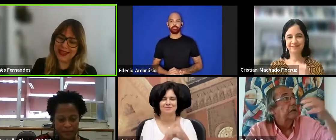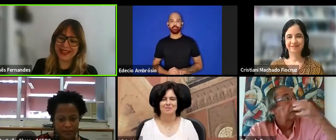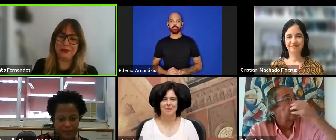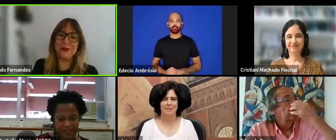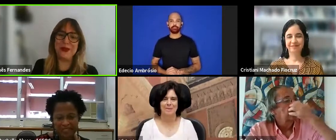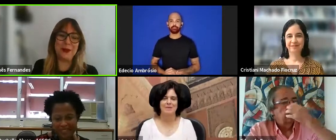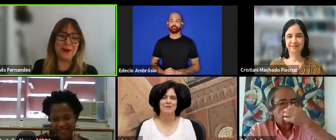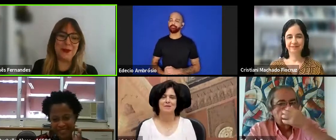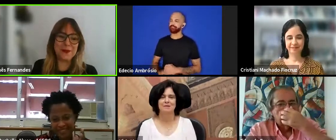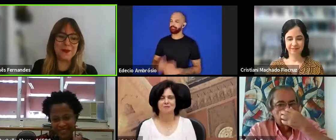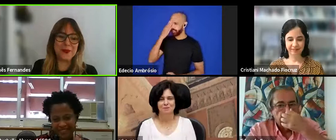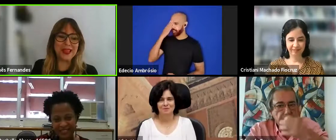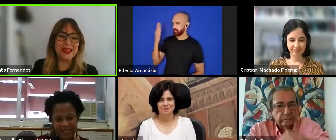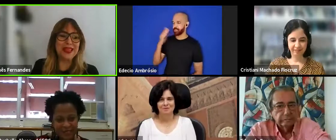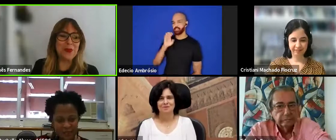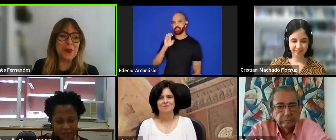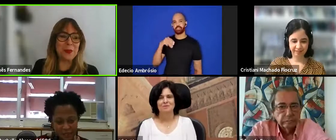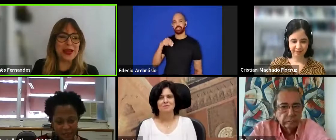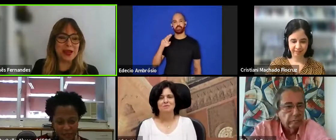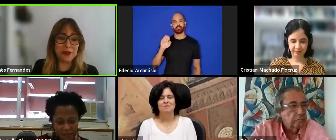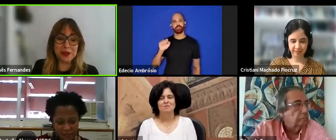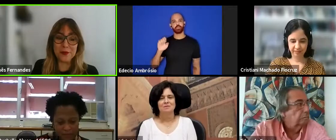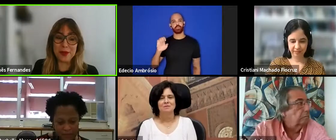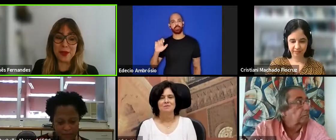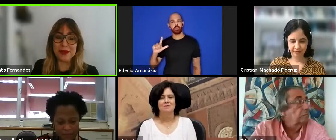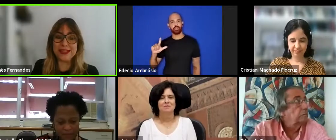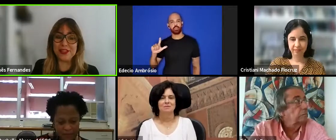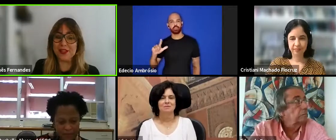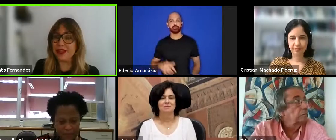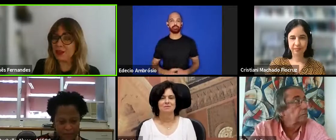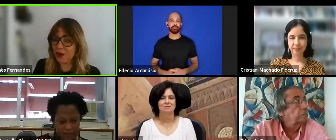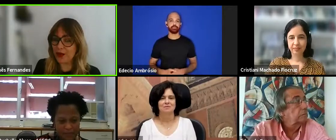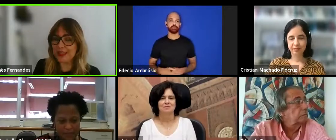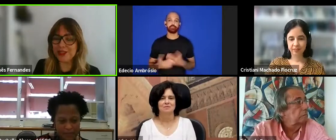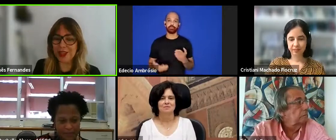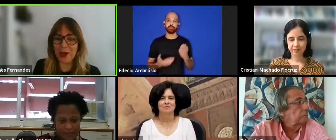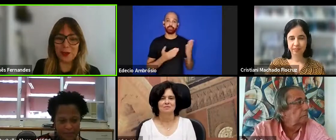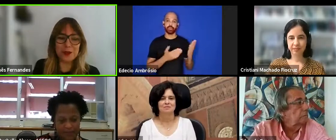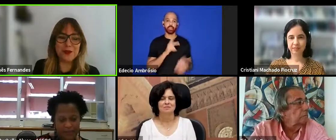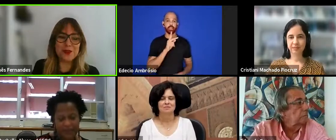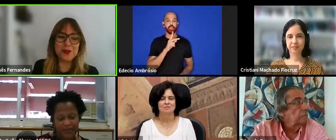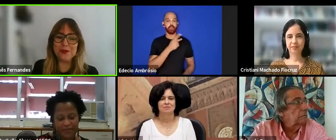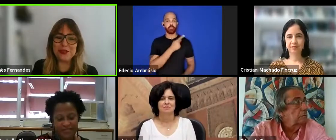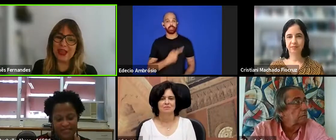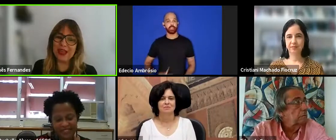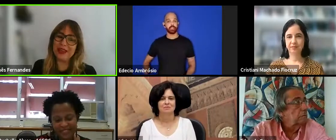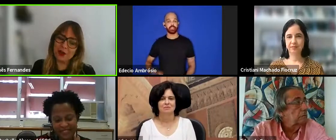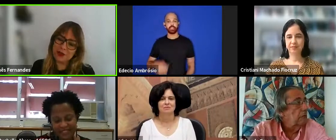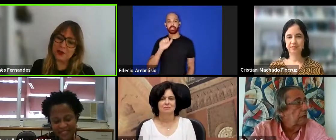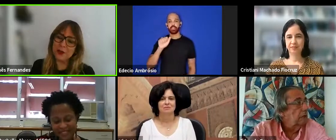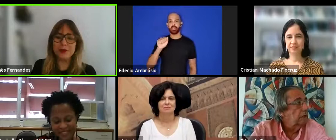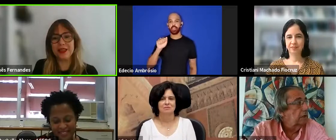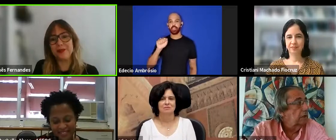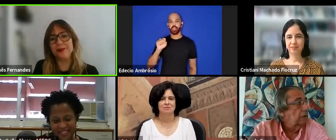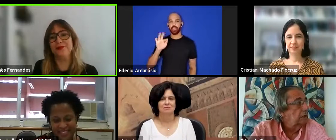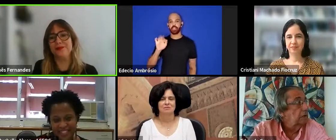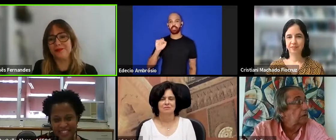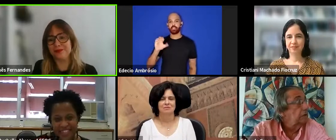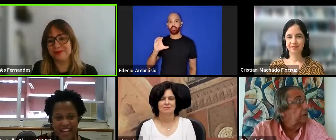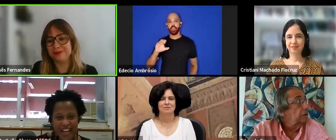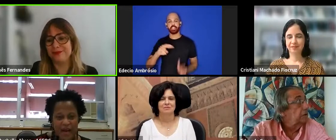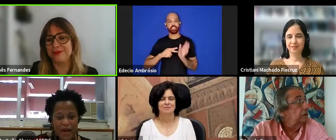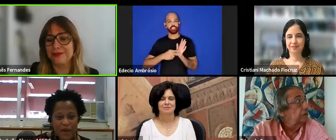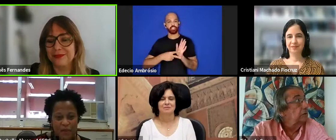Muito obrigada, Emanuel. Com a palavra, a presidente da Asfoc Sindical, professora Michele Alves Monteiro.